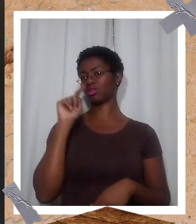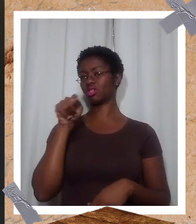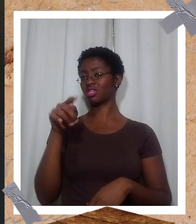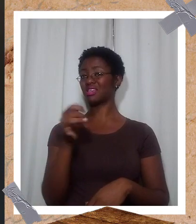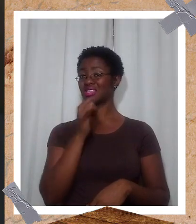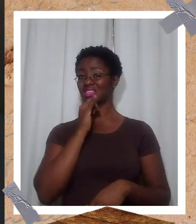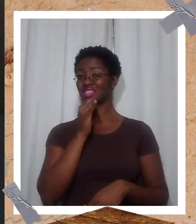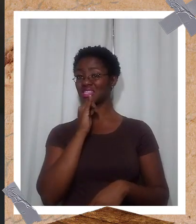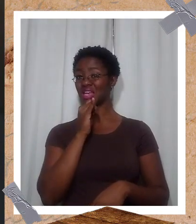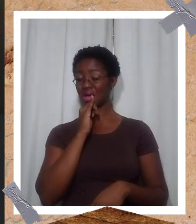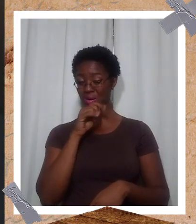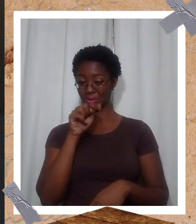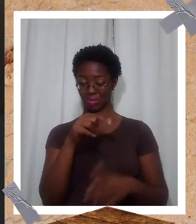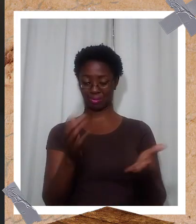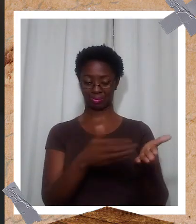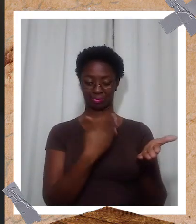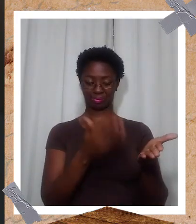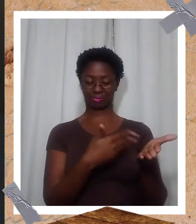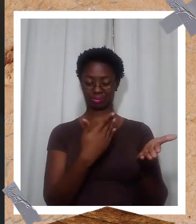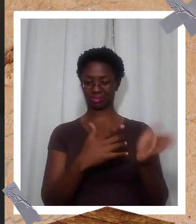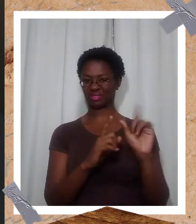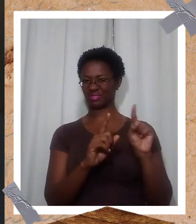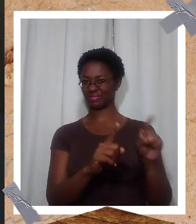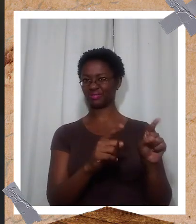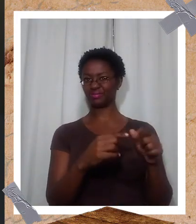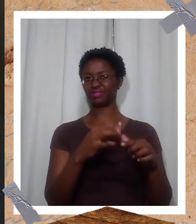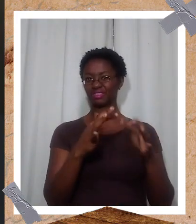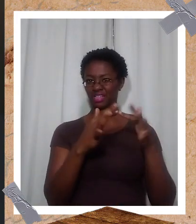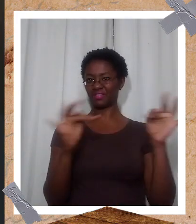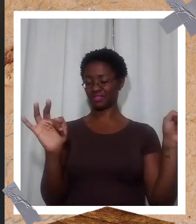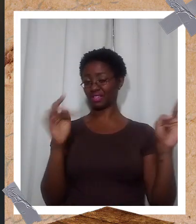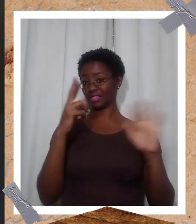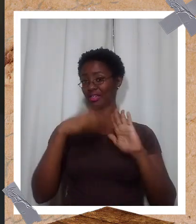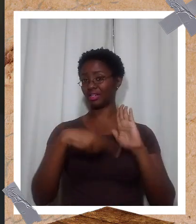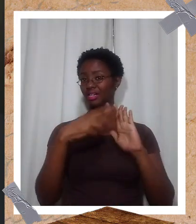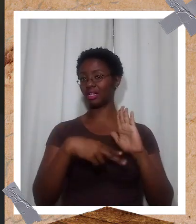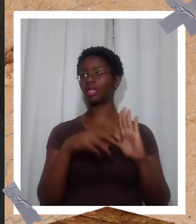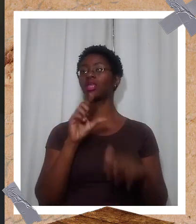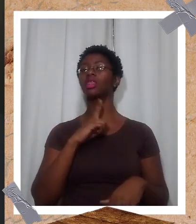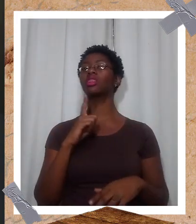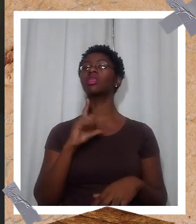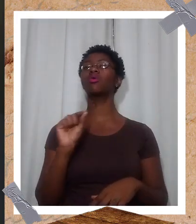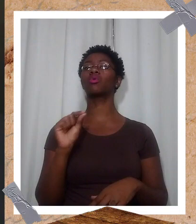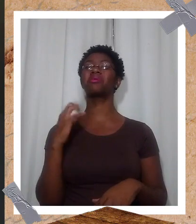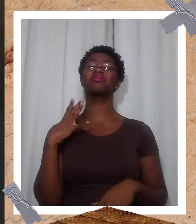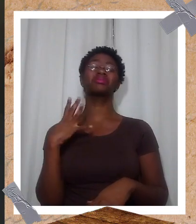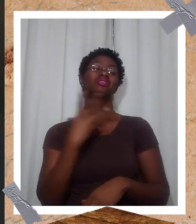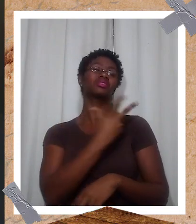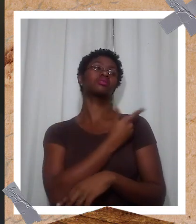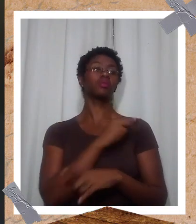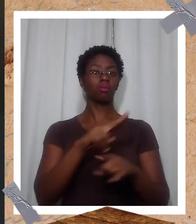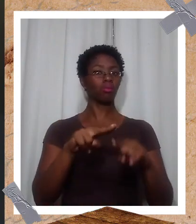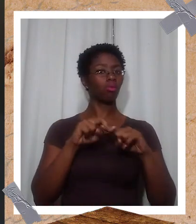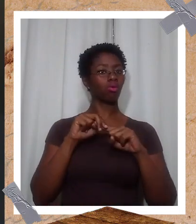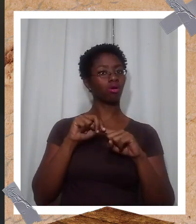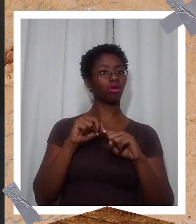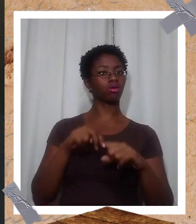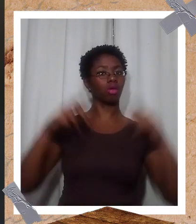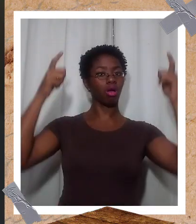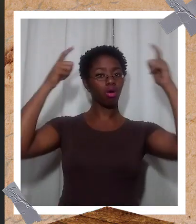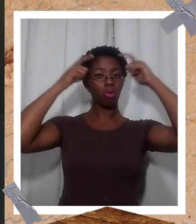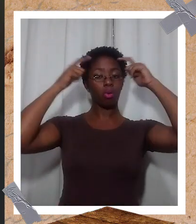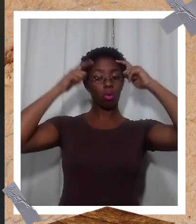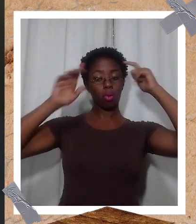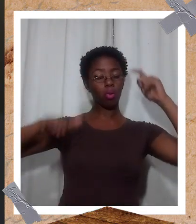exemplar, no qual eu li esse trecho do Pequeno Príncipe, é uma grande relíquia, né? O Pequeno Príncipe ele já passou por várias,